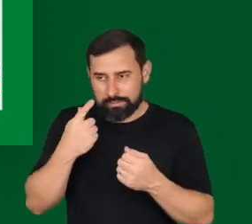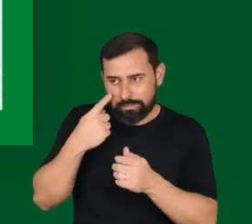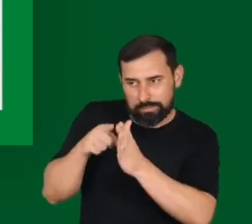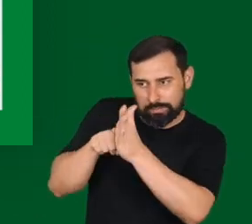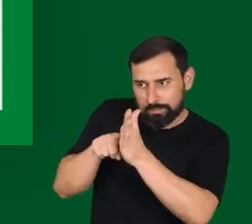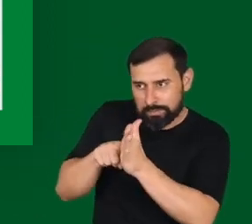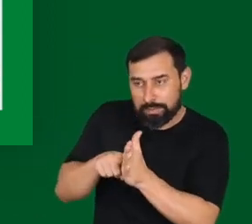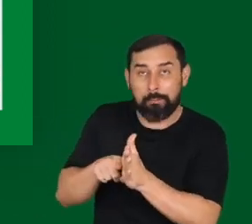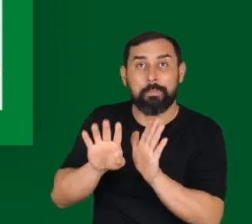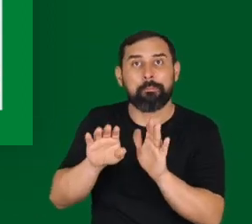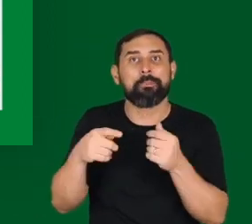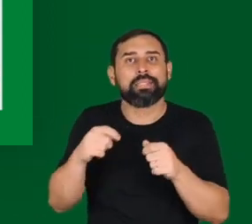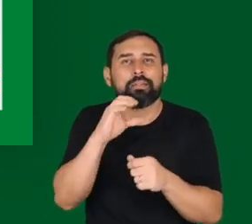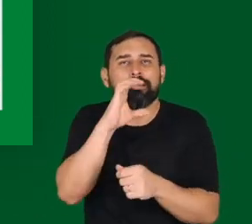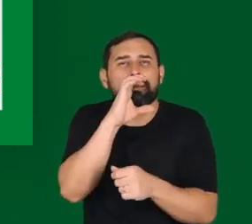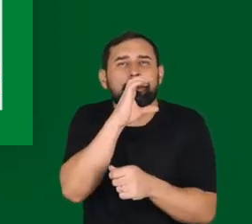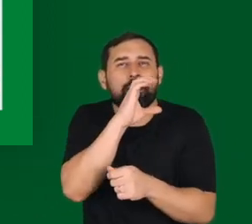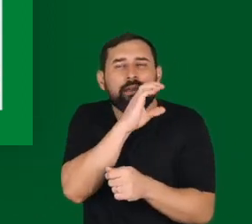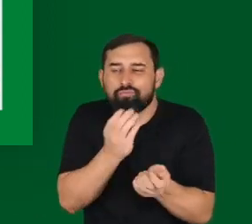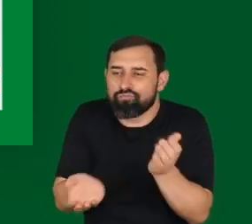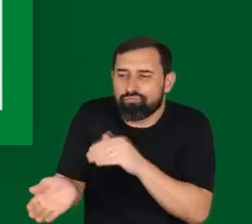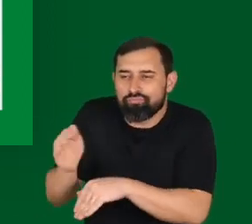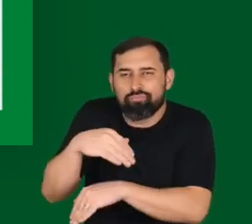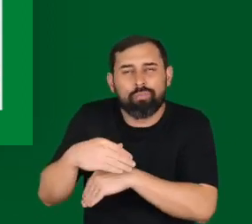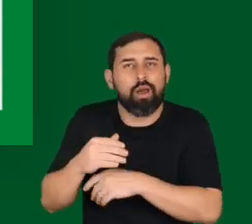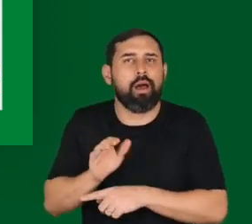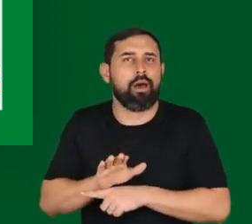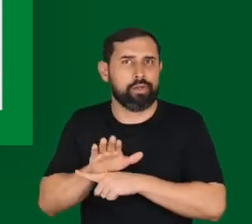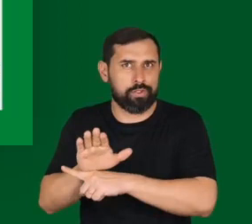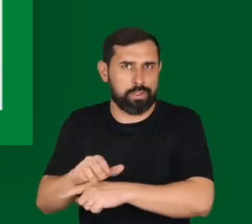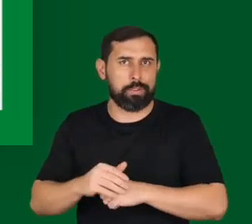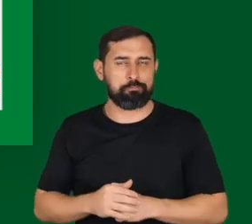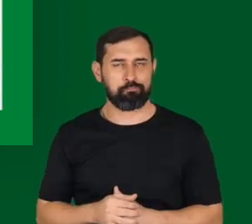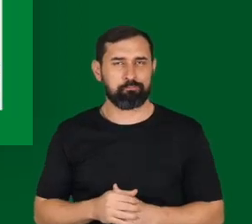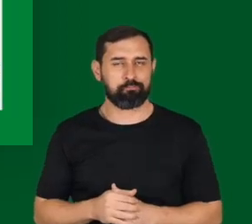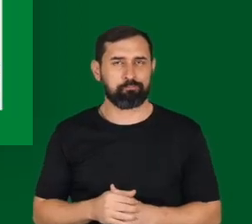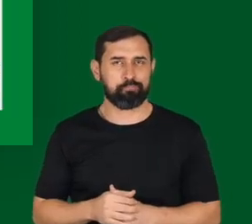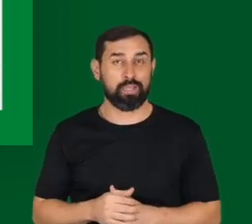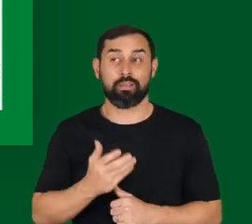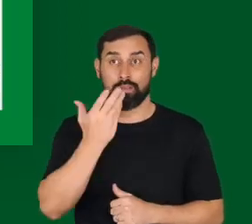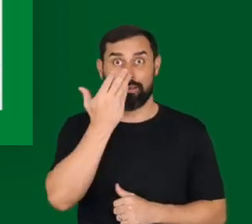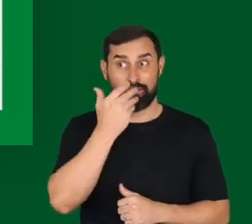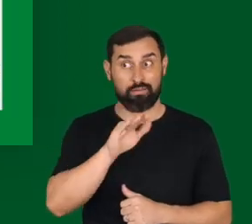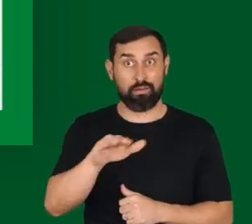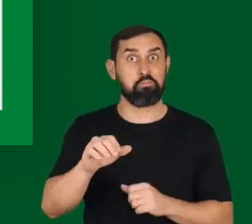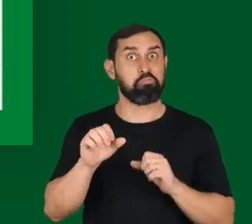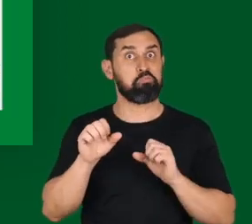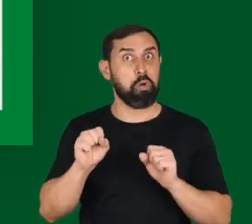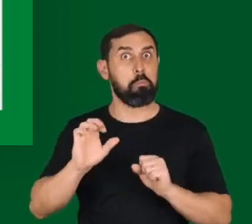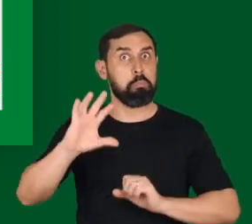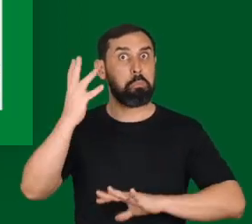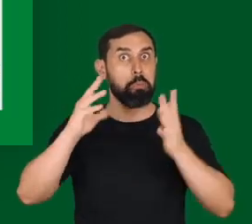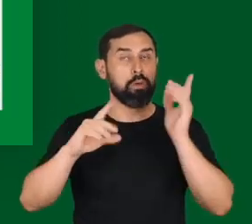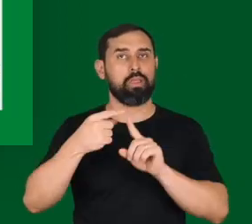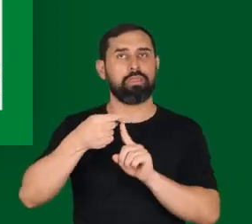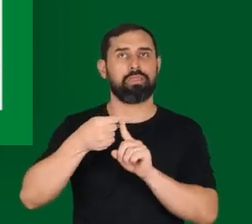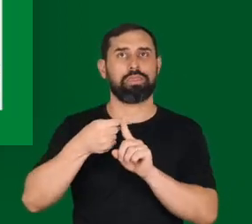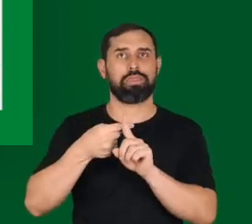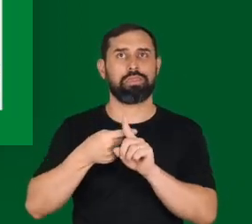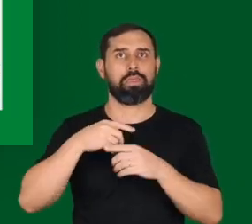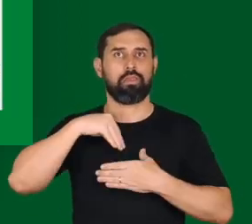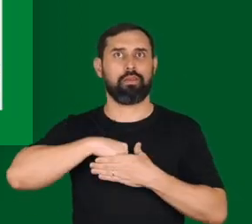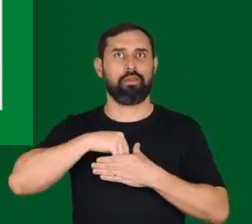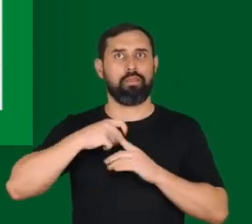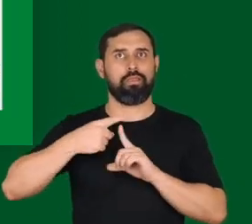mas a gente vai aquecer essa criança. Então, as crianças elas são mais propensas à hipotermia. Ela tem uma maior